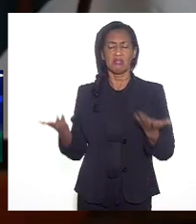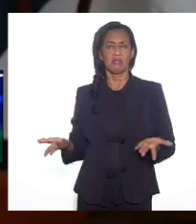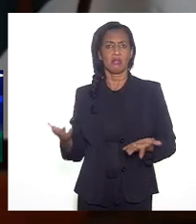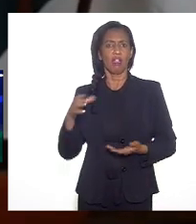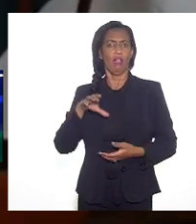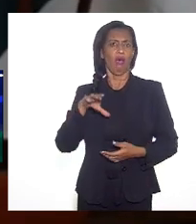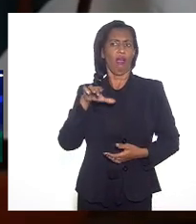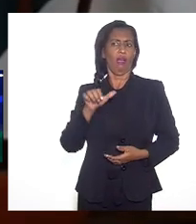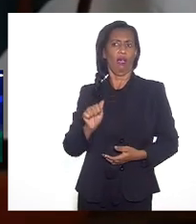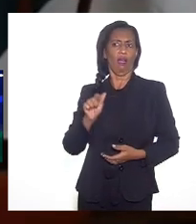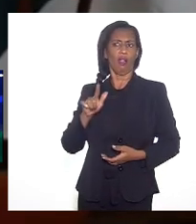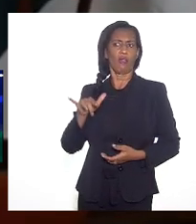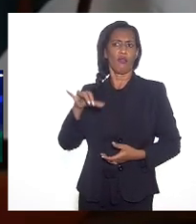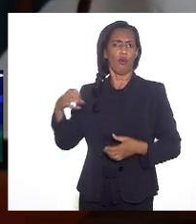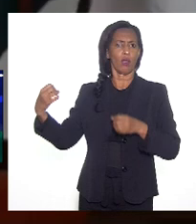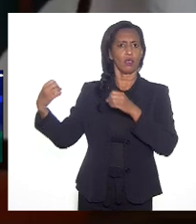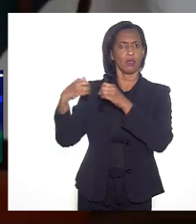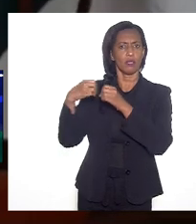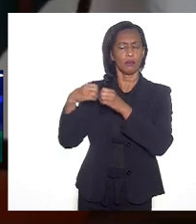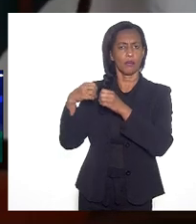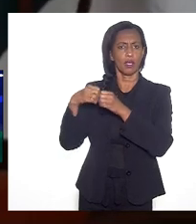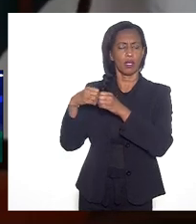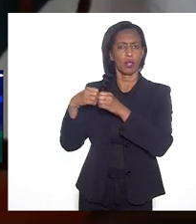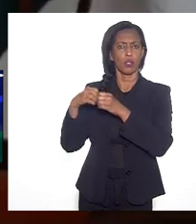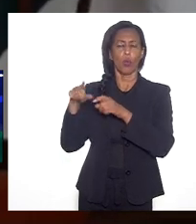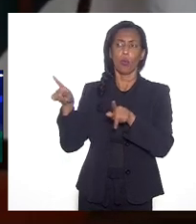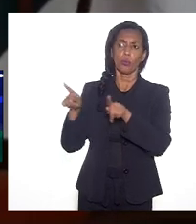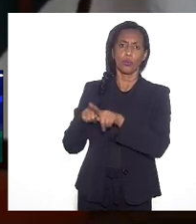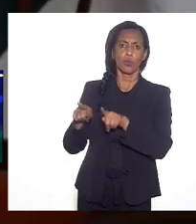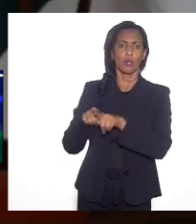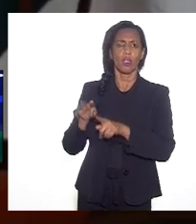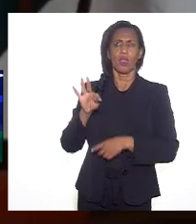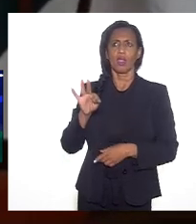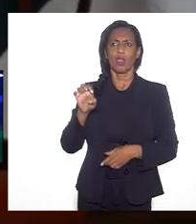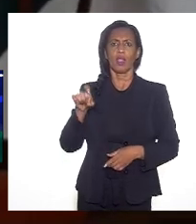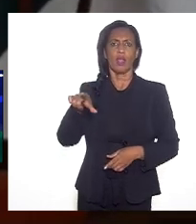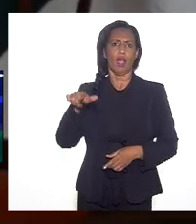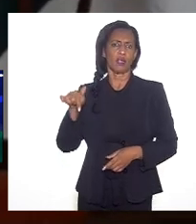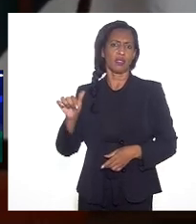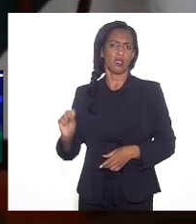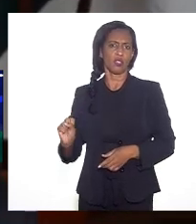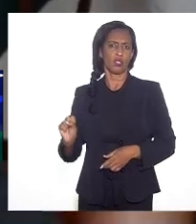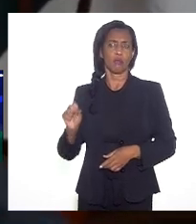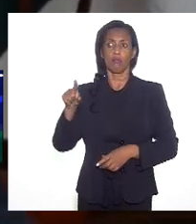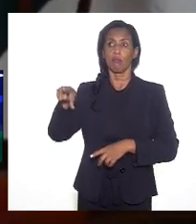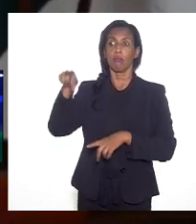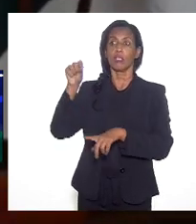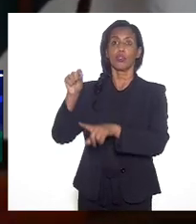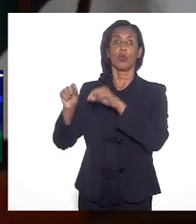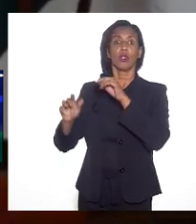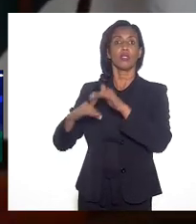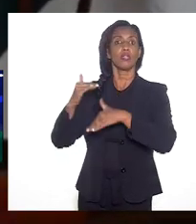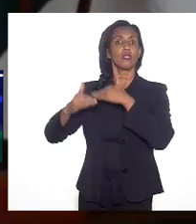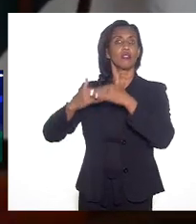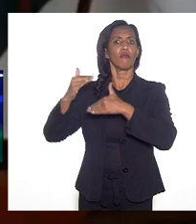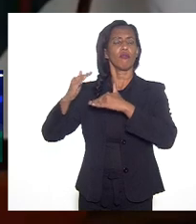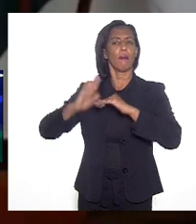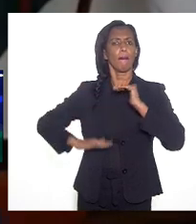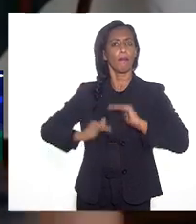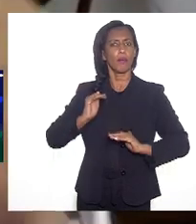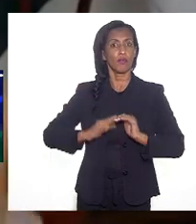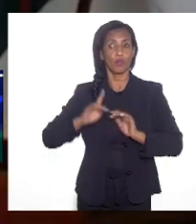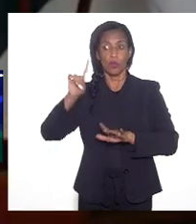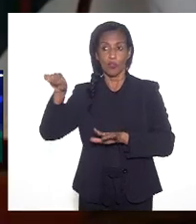para a Califórnia, que é ali próximo, como também para o Texas, para eles poderem desenvolver atividades profissionais